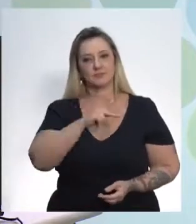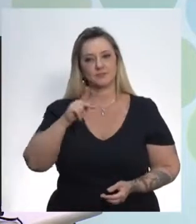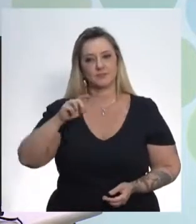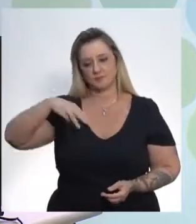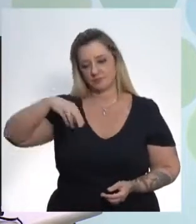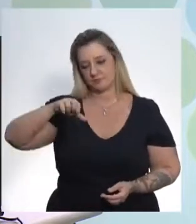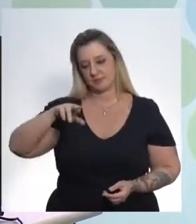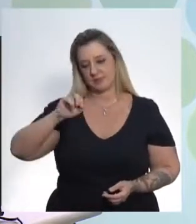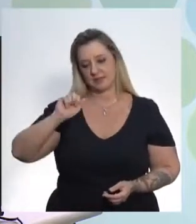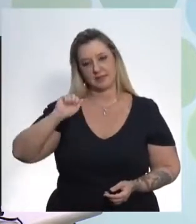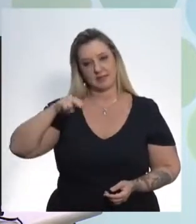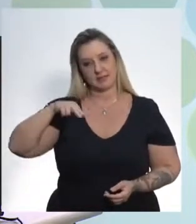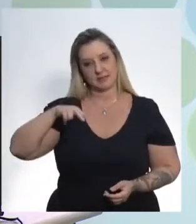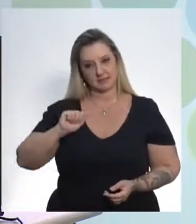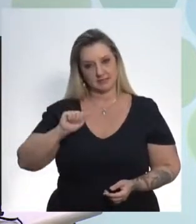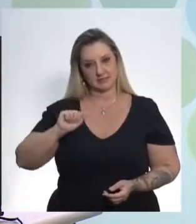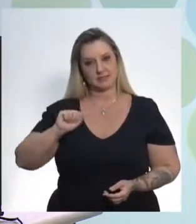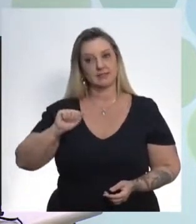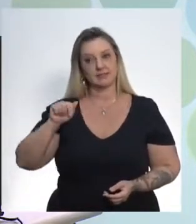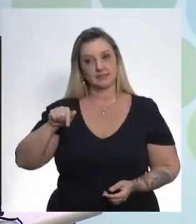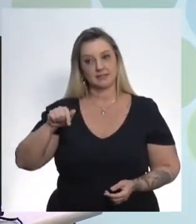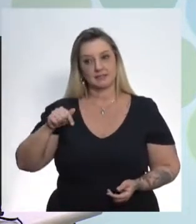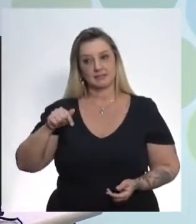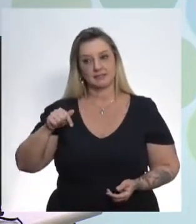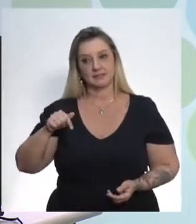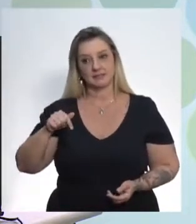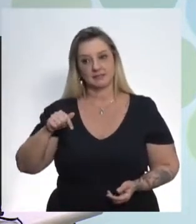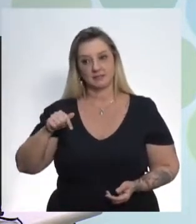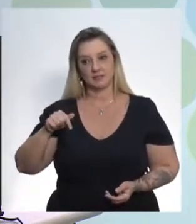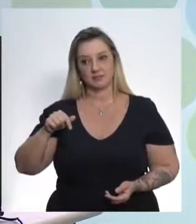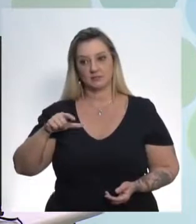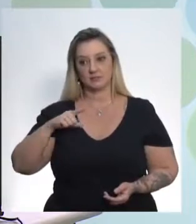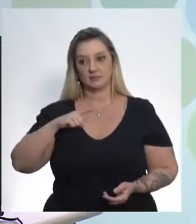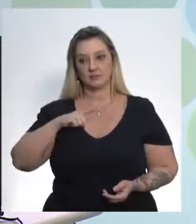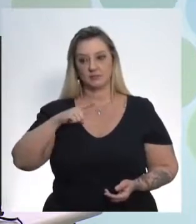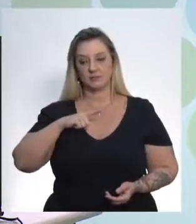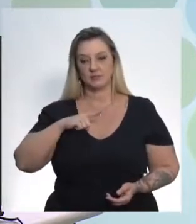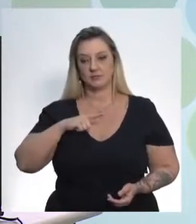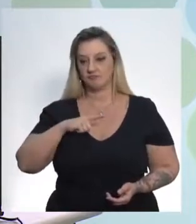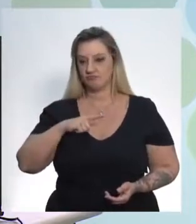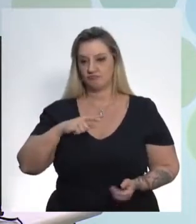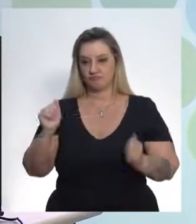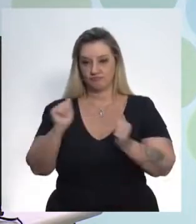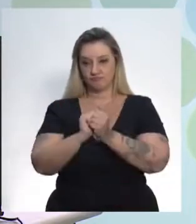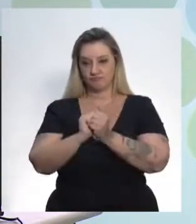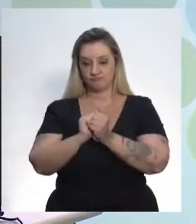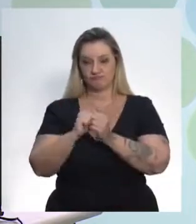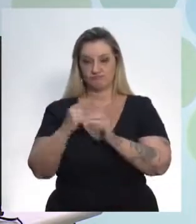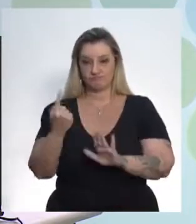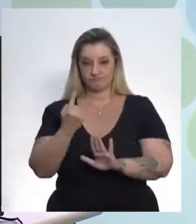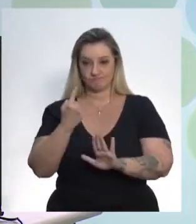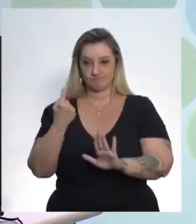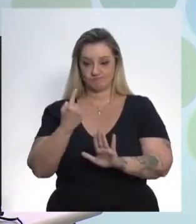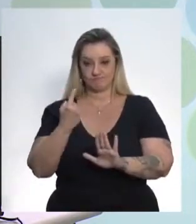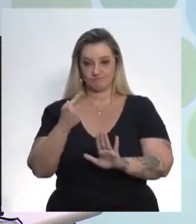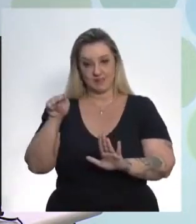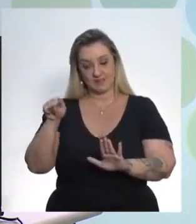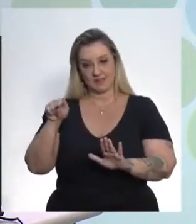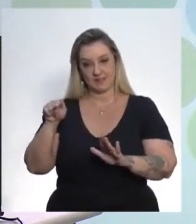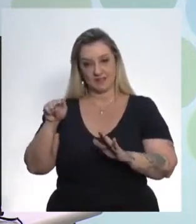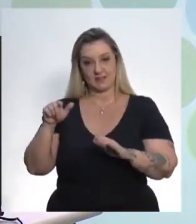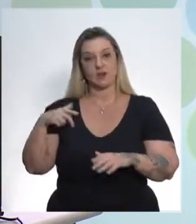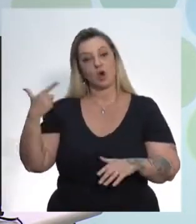Mariana Martins Lemes, né? Ela, nesse momento, ela não está aqui no estúdio conosco devido ao isolamento social, ela está em um